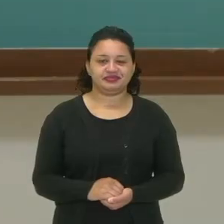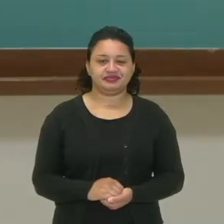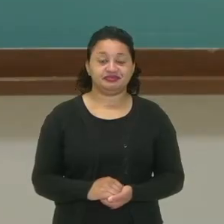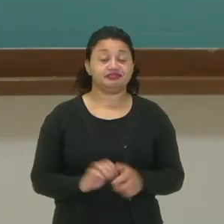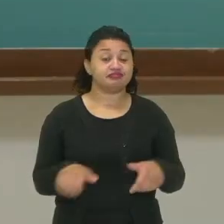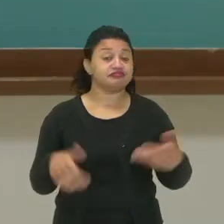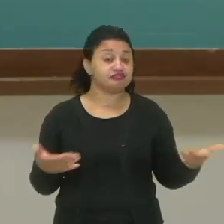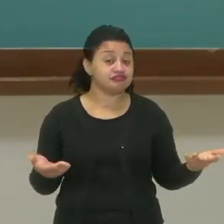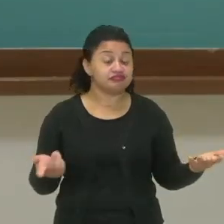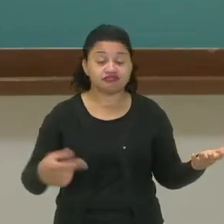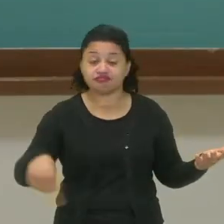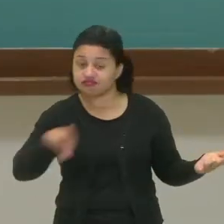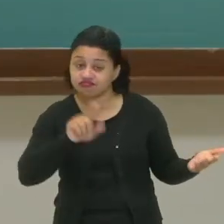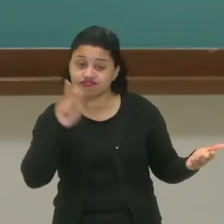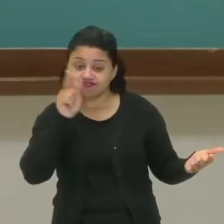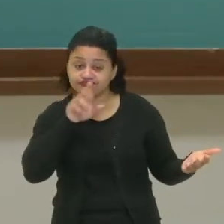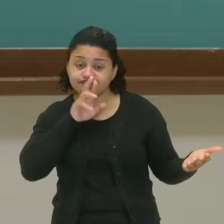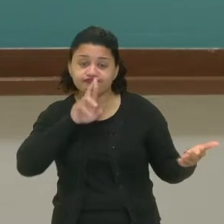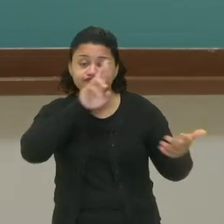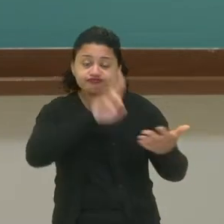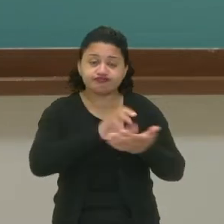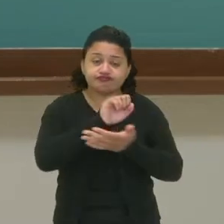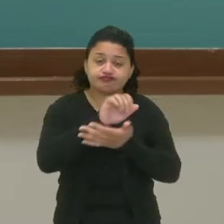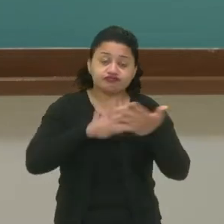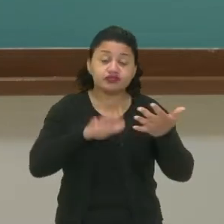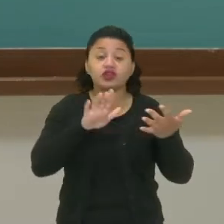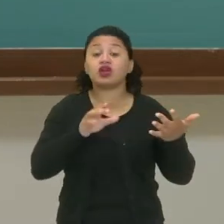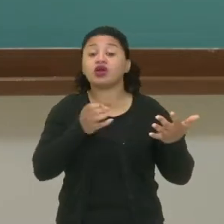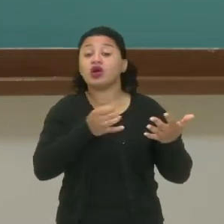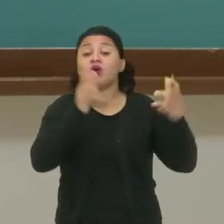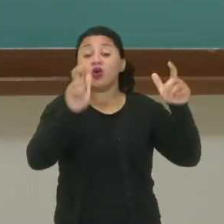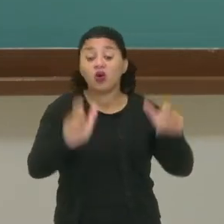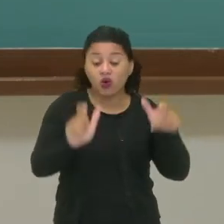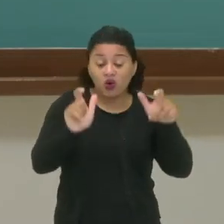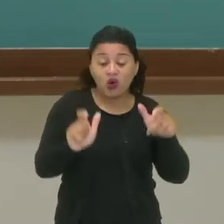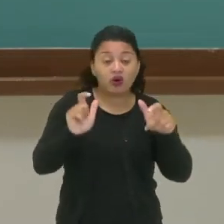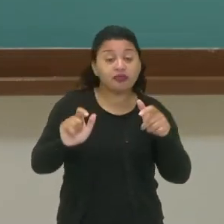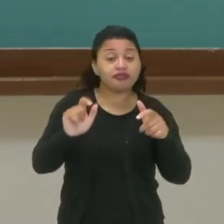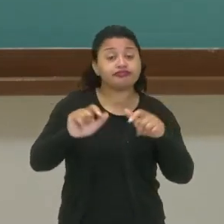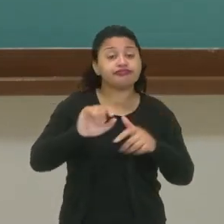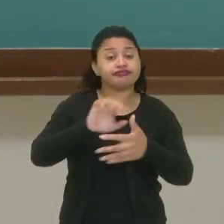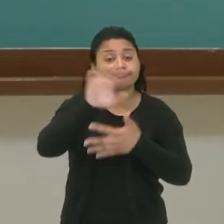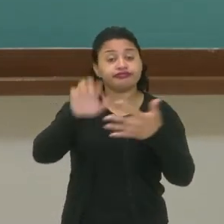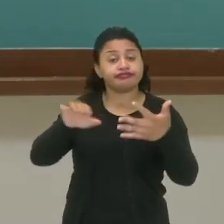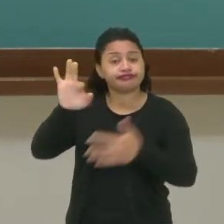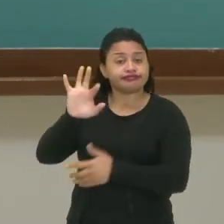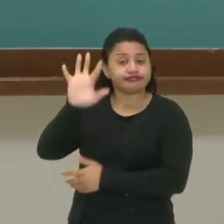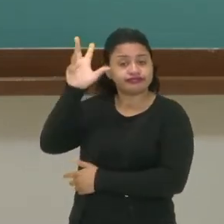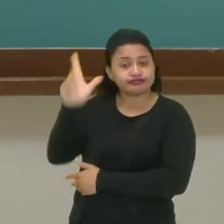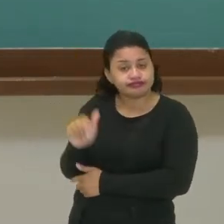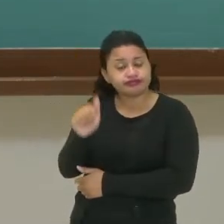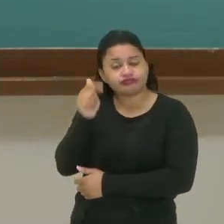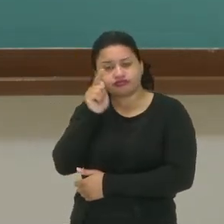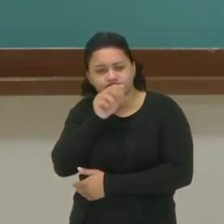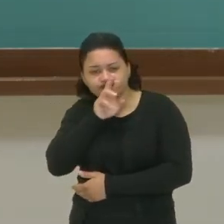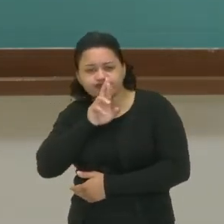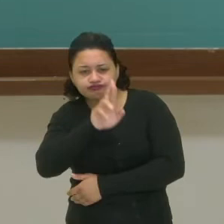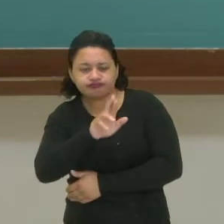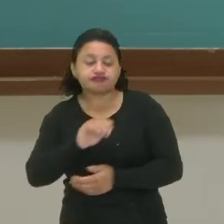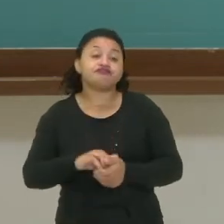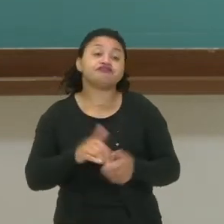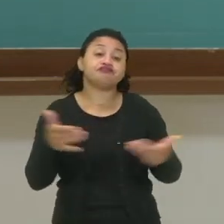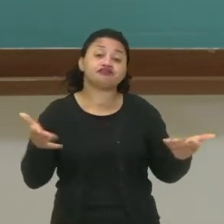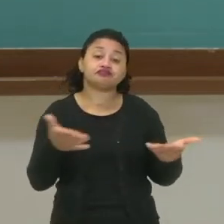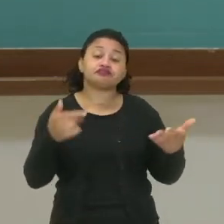E aí, meus bons estudantes, conseguiram responder então quanto à localização do continente africano? Então vamos aqui para a nossa resposta